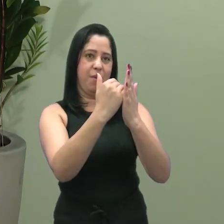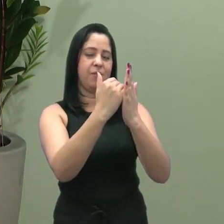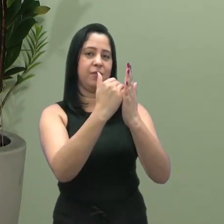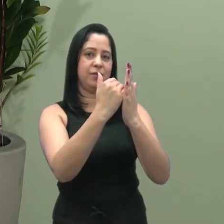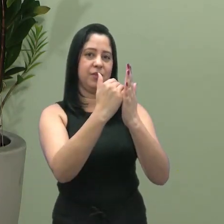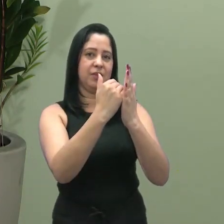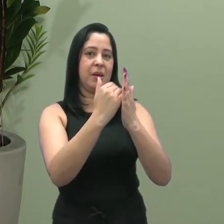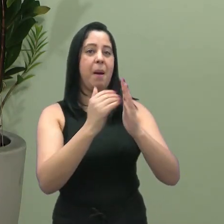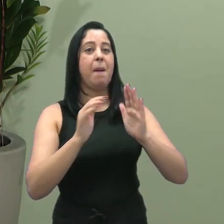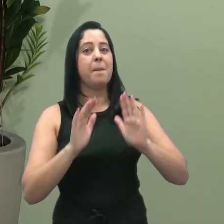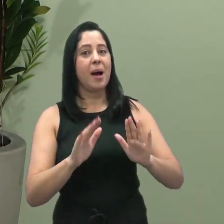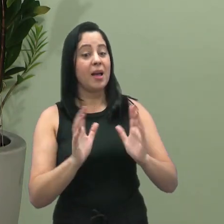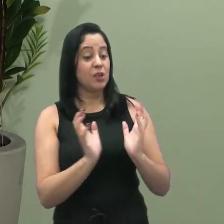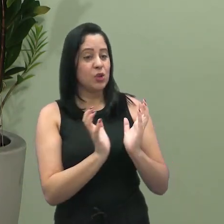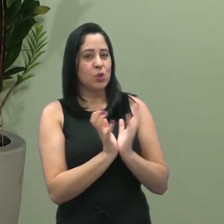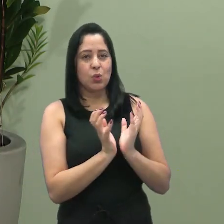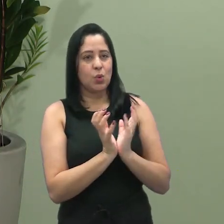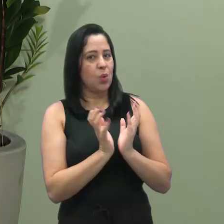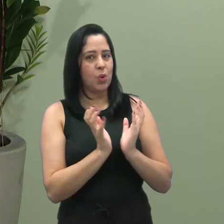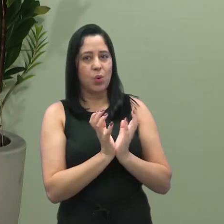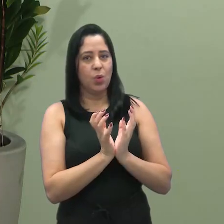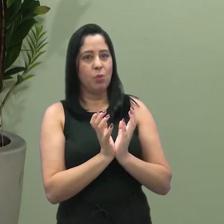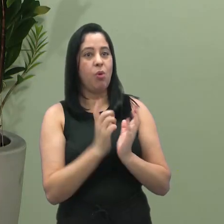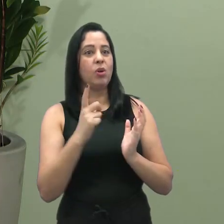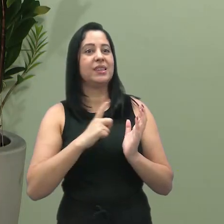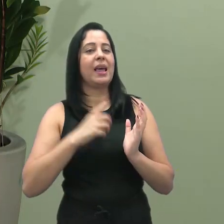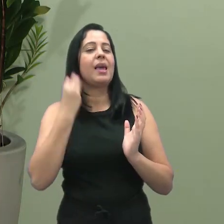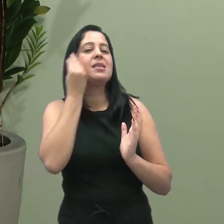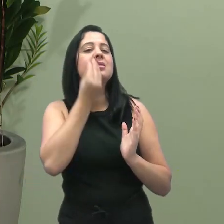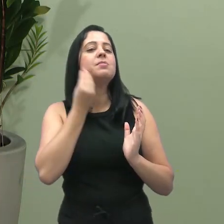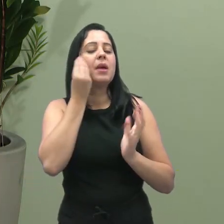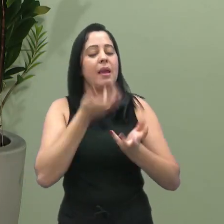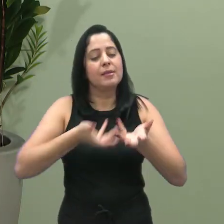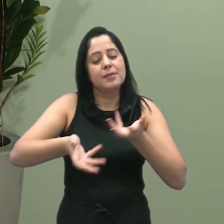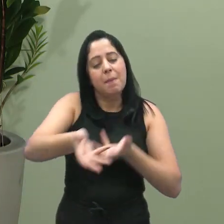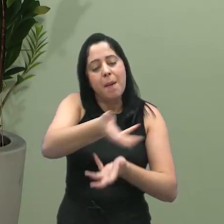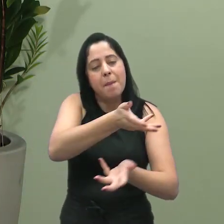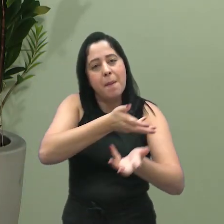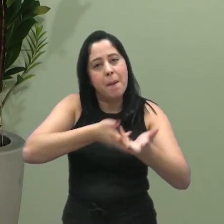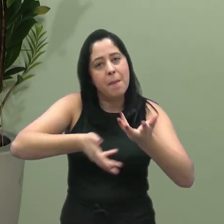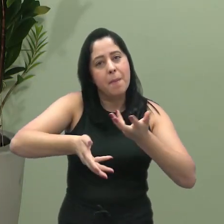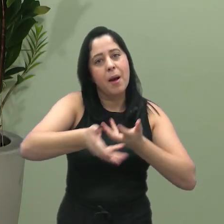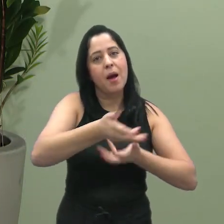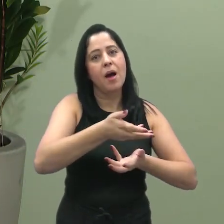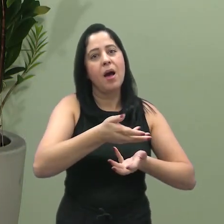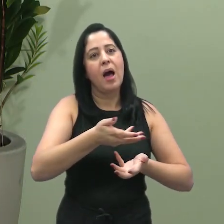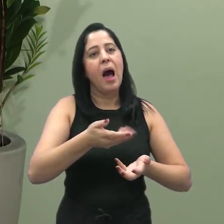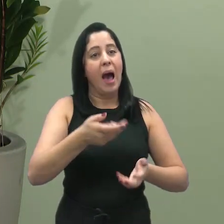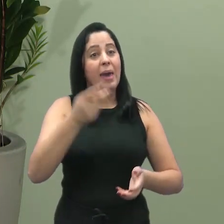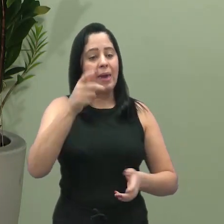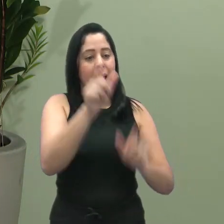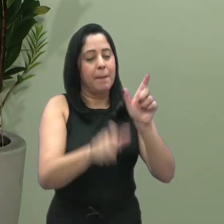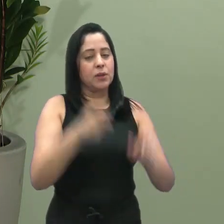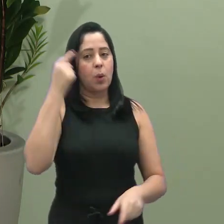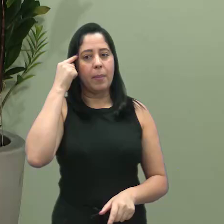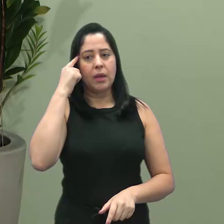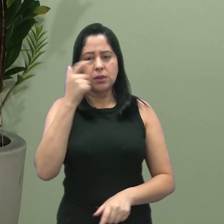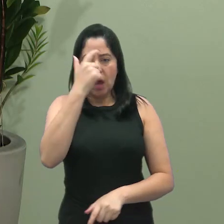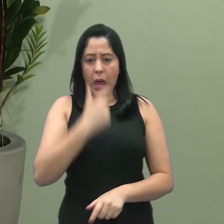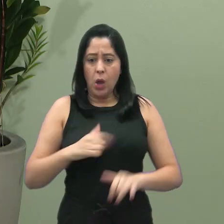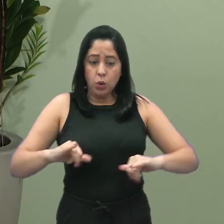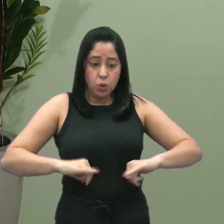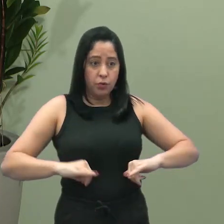forte. Só que no grupo, eles vão trocar experiências. Então a pessoa fala, nossa, eu estou sofrendo, mas ela também